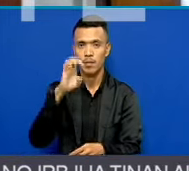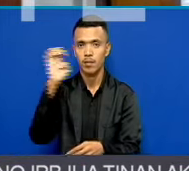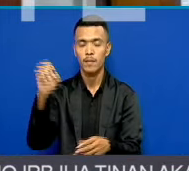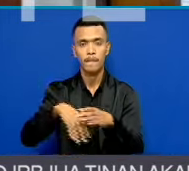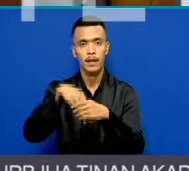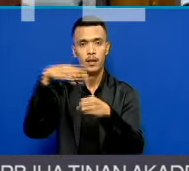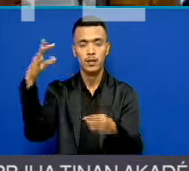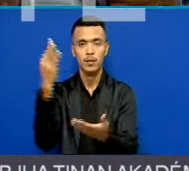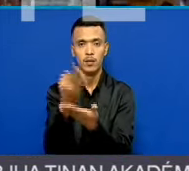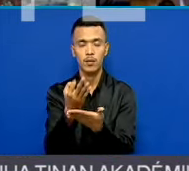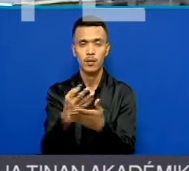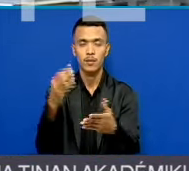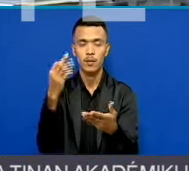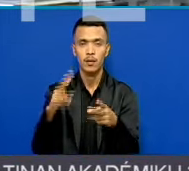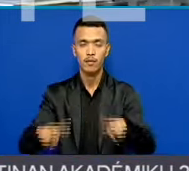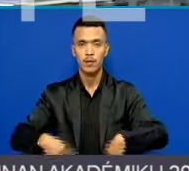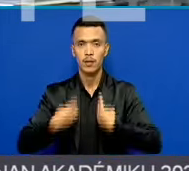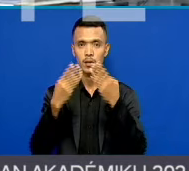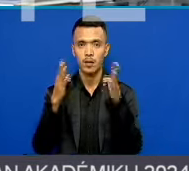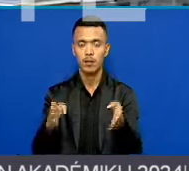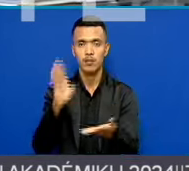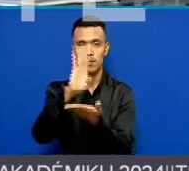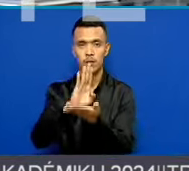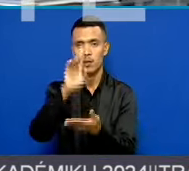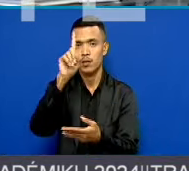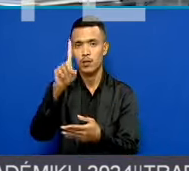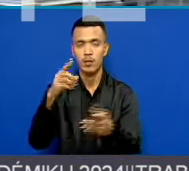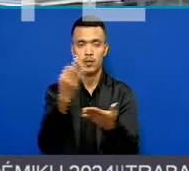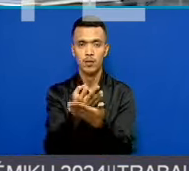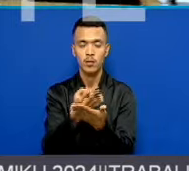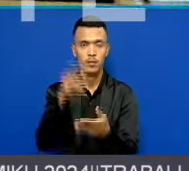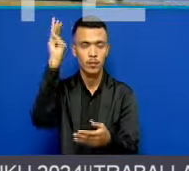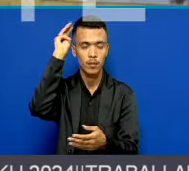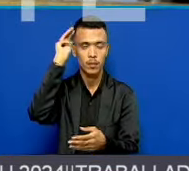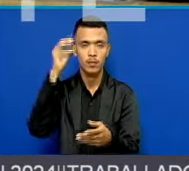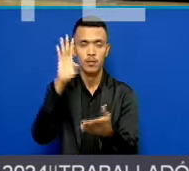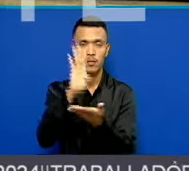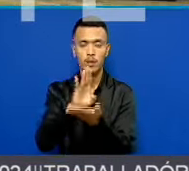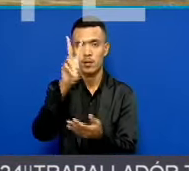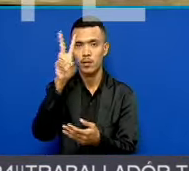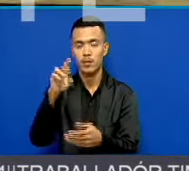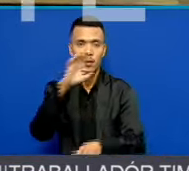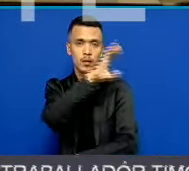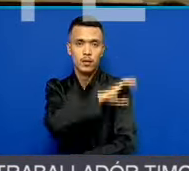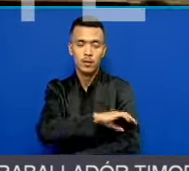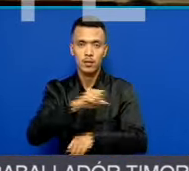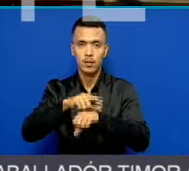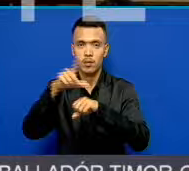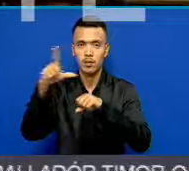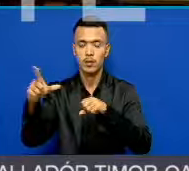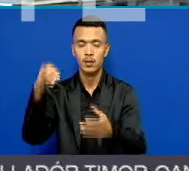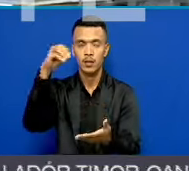a orçamento ba fundo veterano bilhão ida. Orçamento ne ba administração central, bilhão rua resin, segurança social,